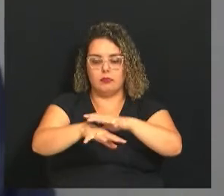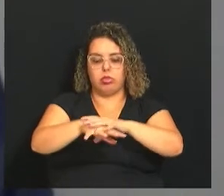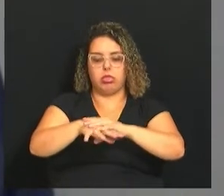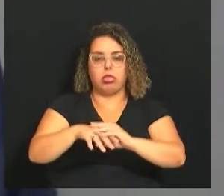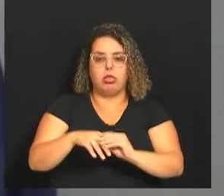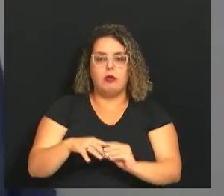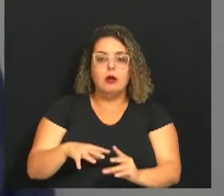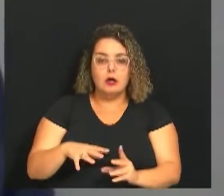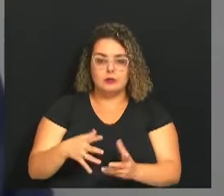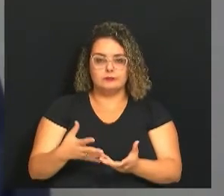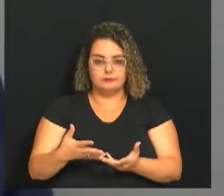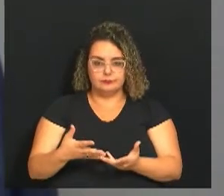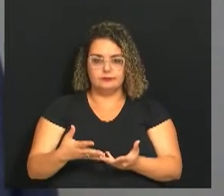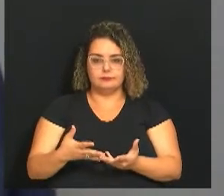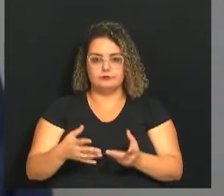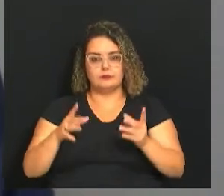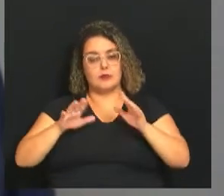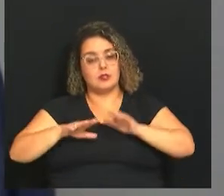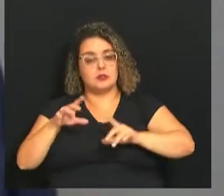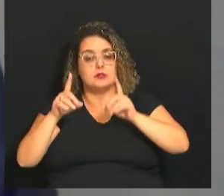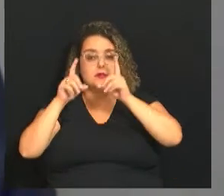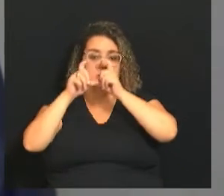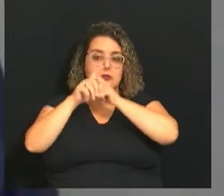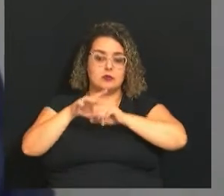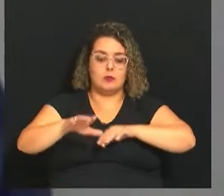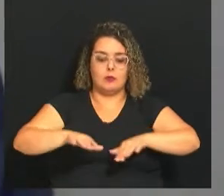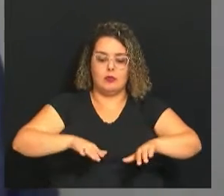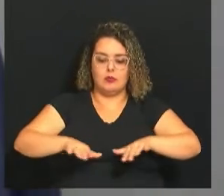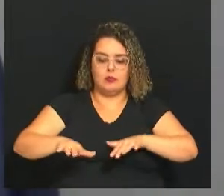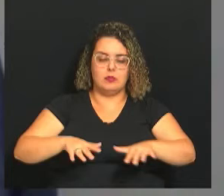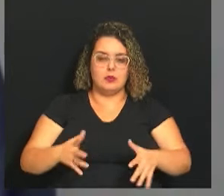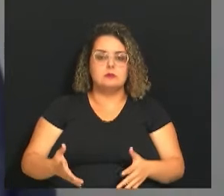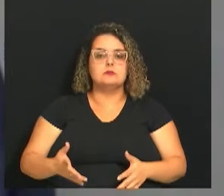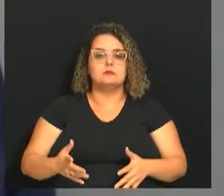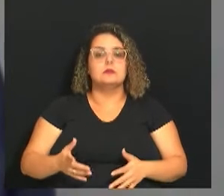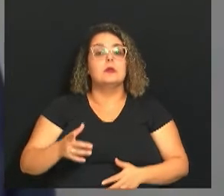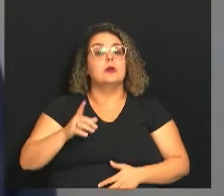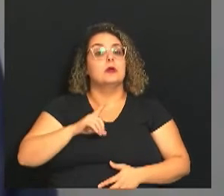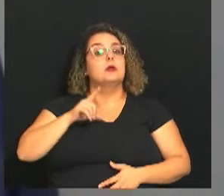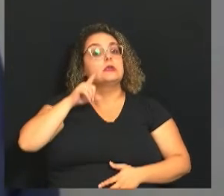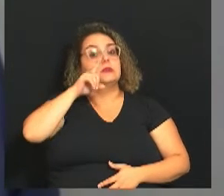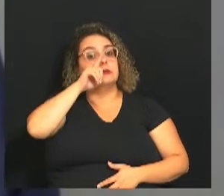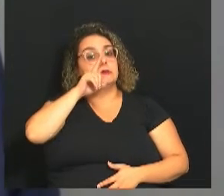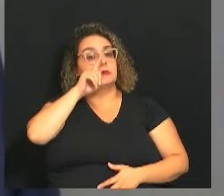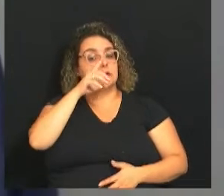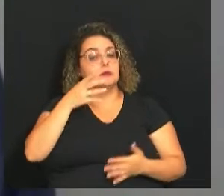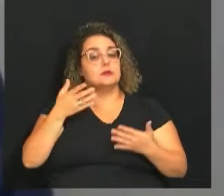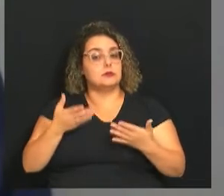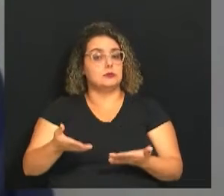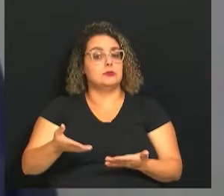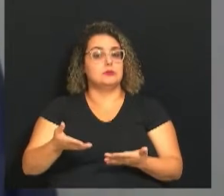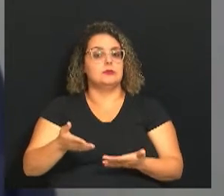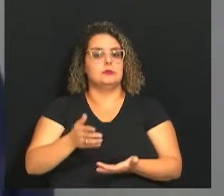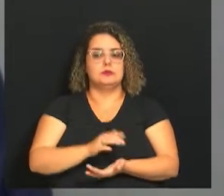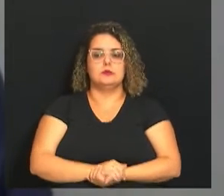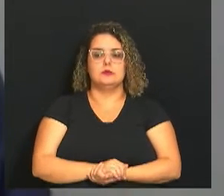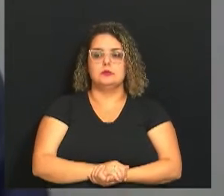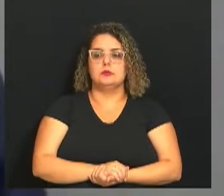um pouco mais de dificuldade de movimentação, geram sérios riscos nesse sentido. Sim, então, esse dia a